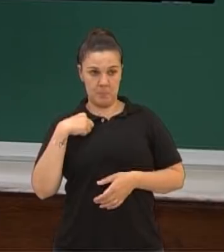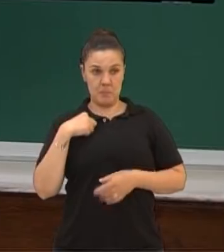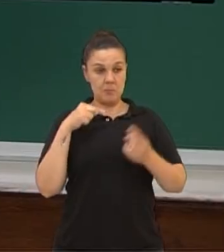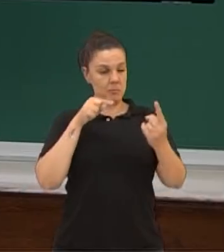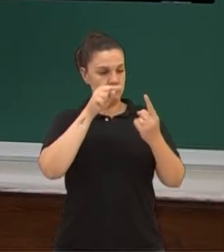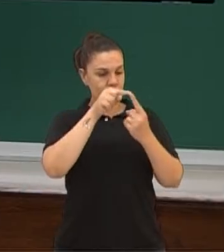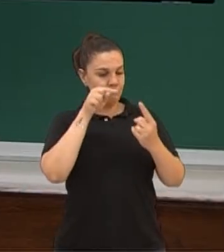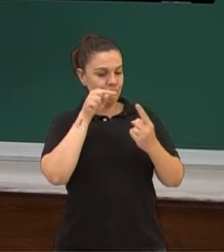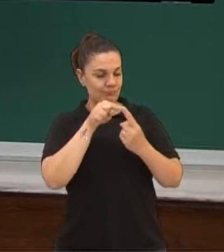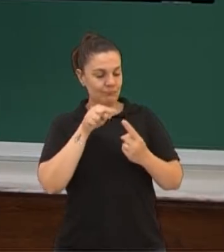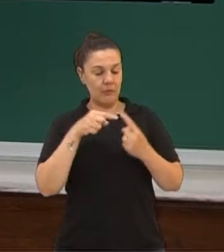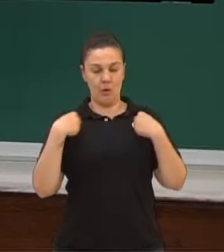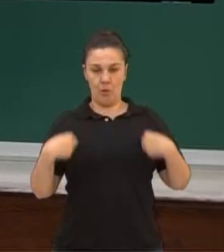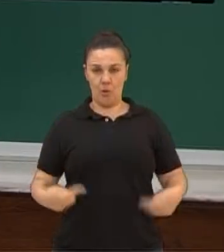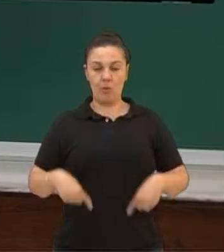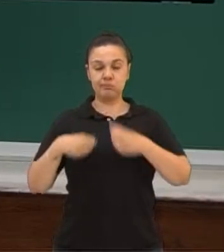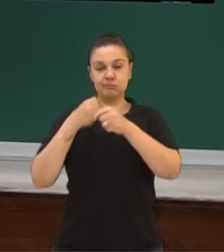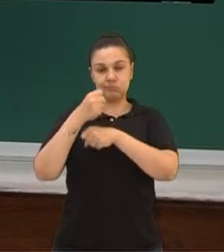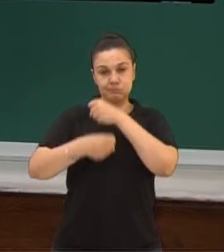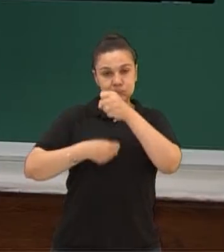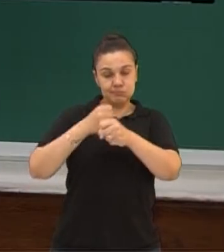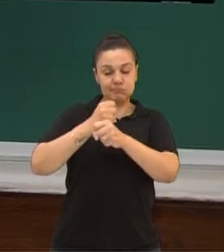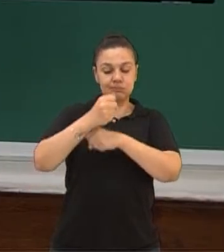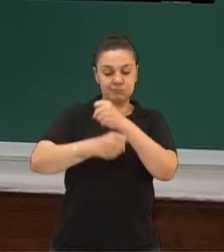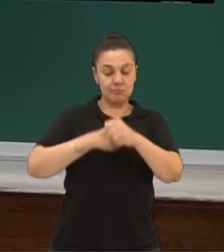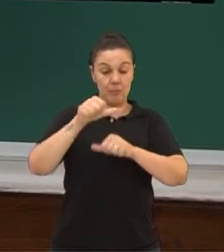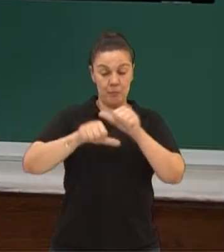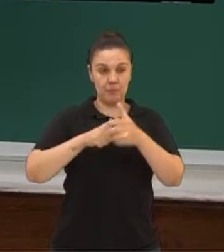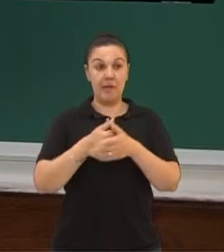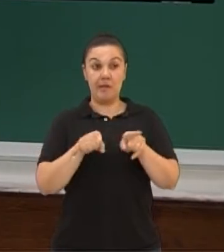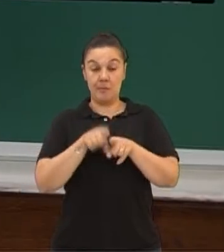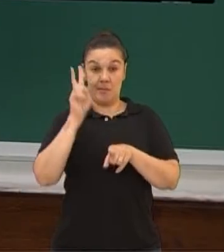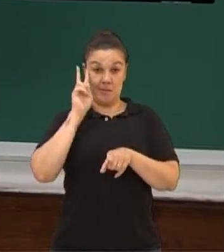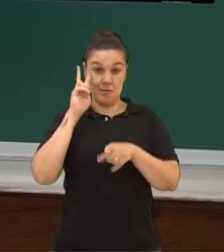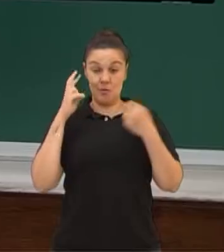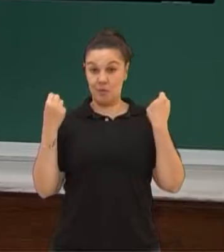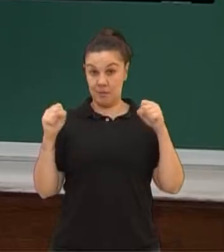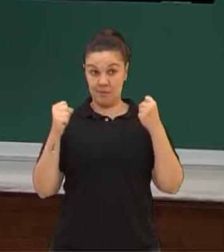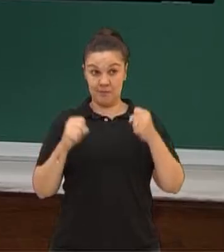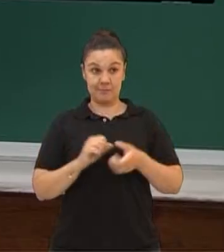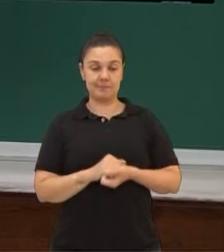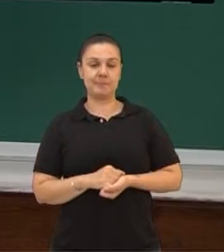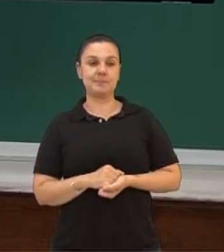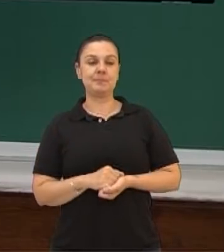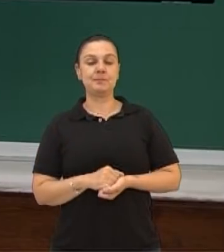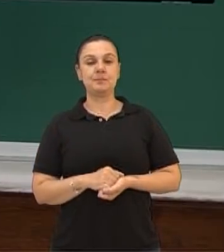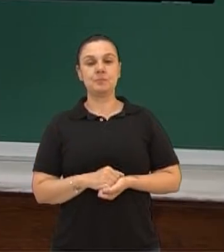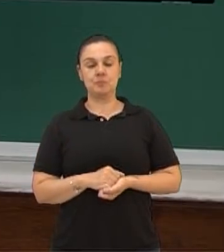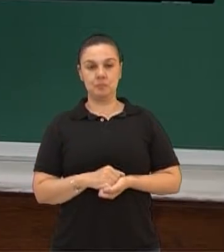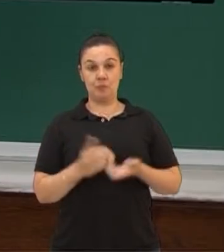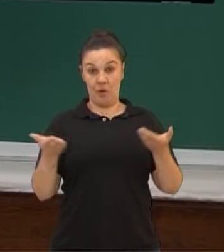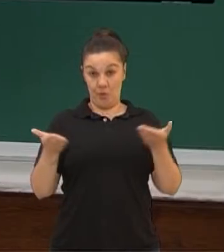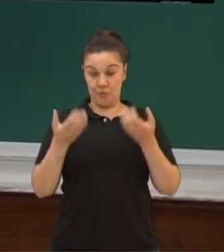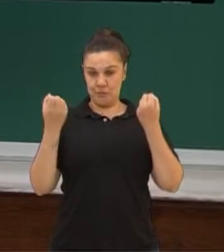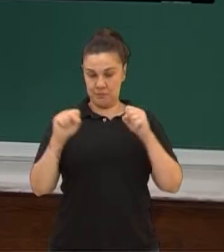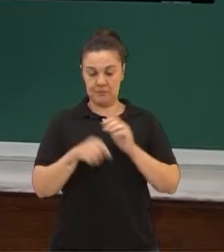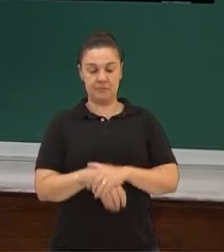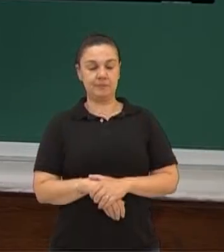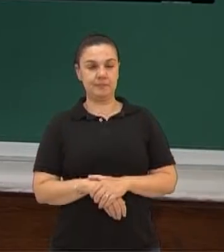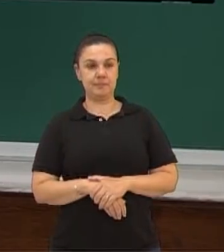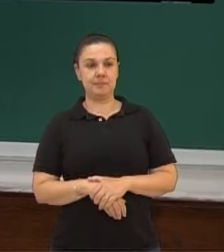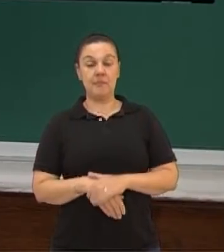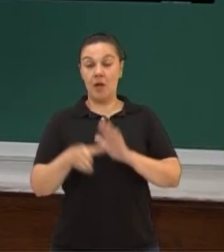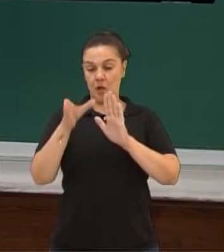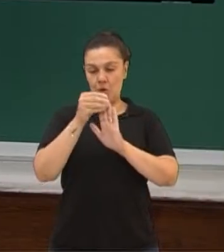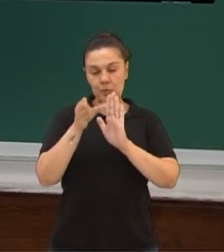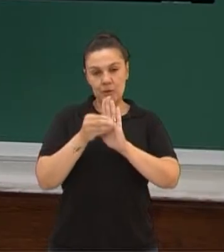ideais do corpo que vão mudando com o passar do tempo, a história da educação física e como que ela se tornou a educação física hoje,